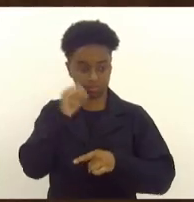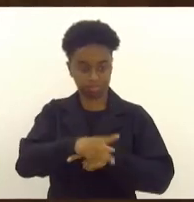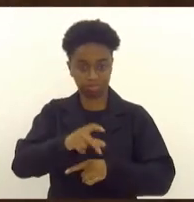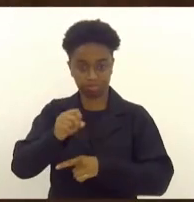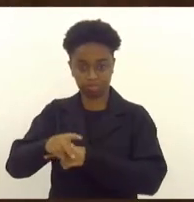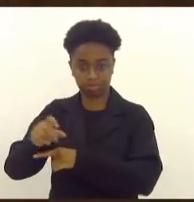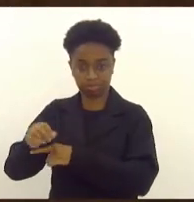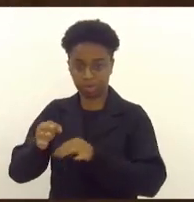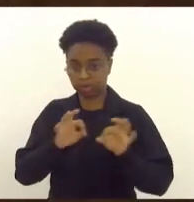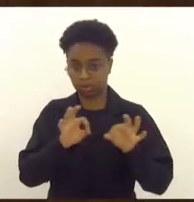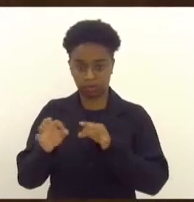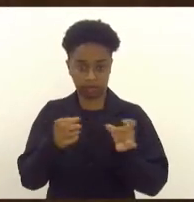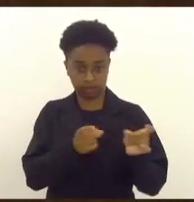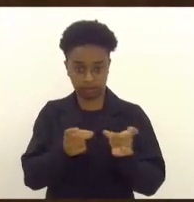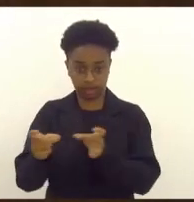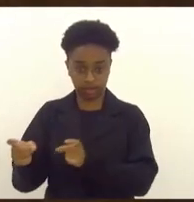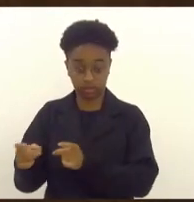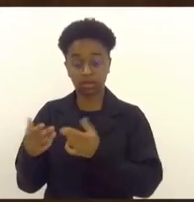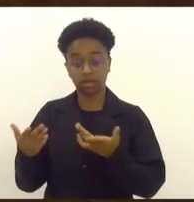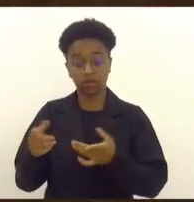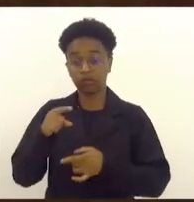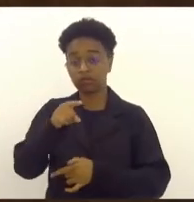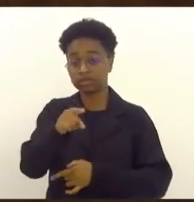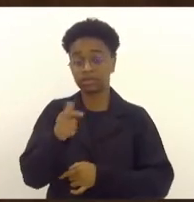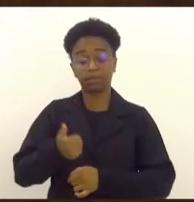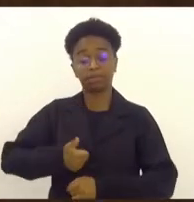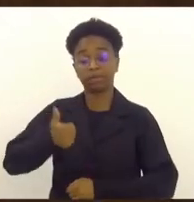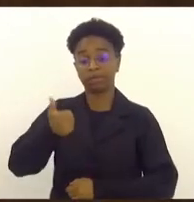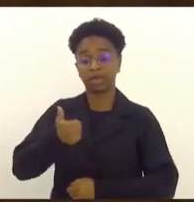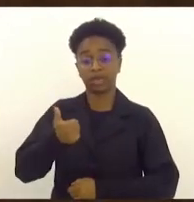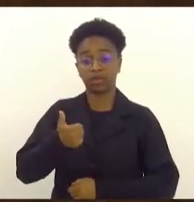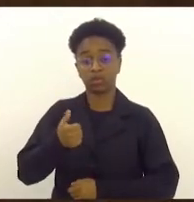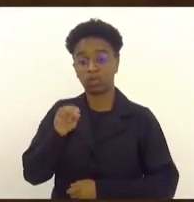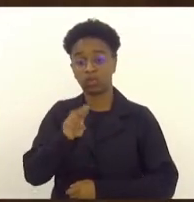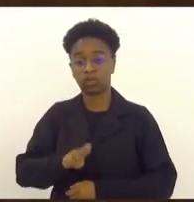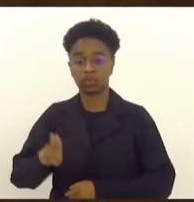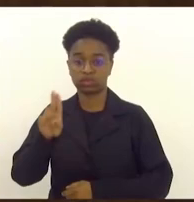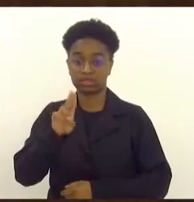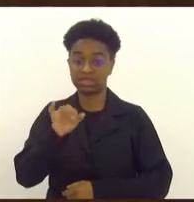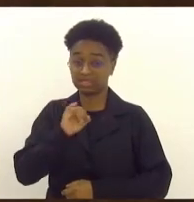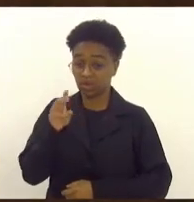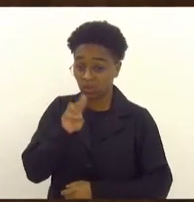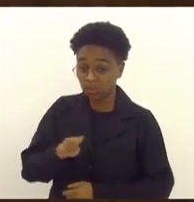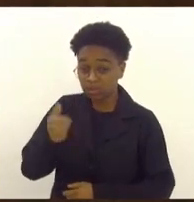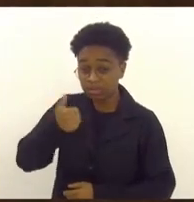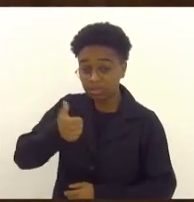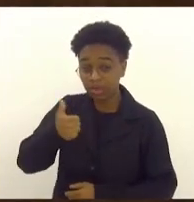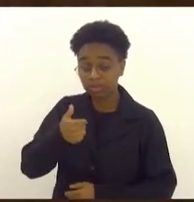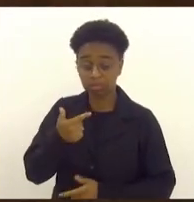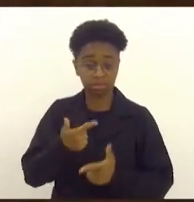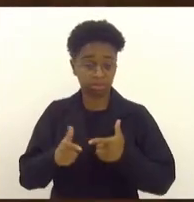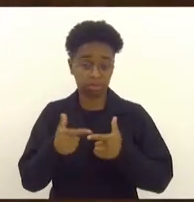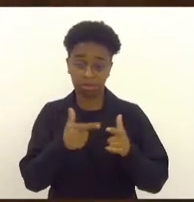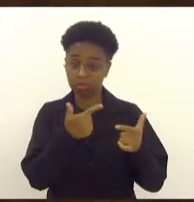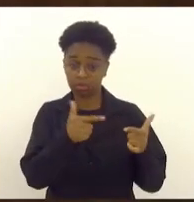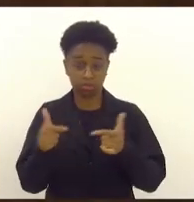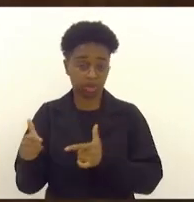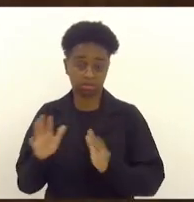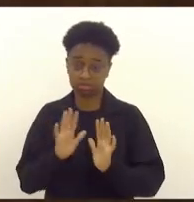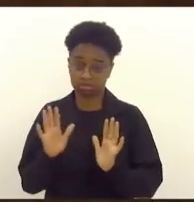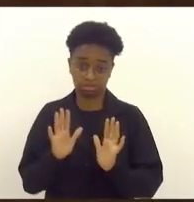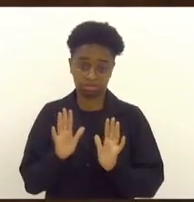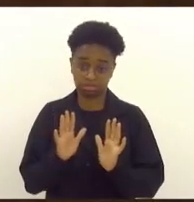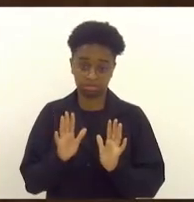nenhum tipo de venda você ocupa primeiro ocupando primeiro você não tem problema de repressão